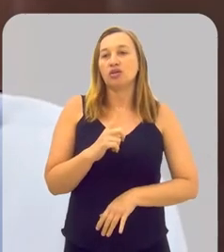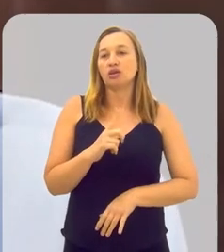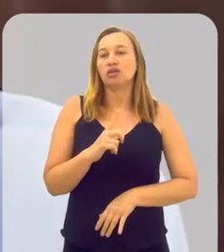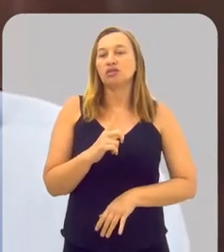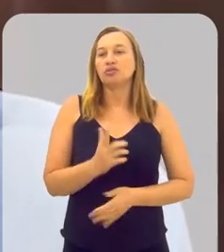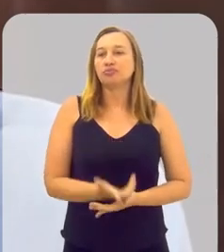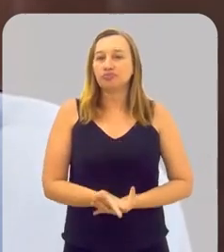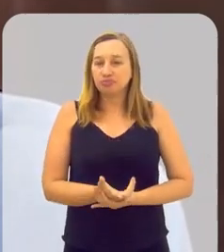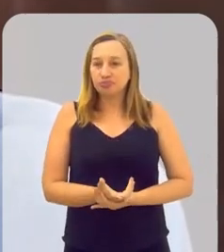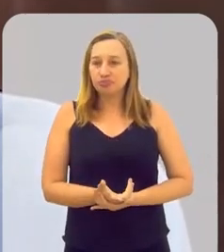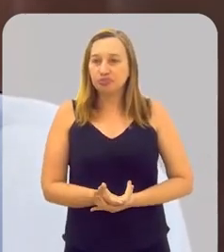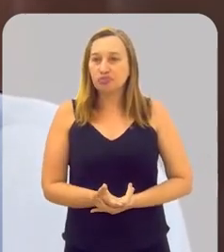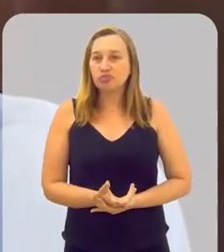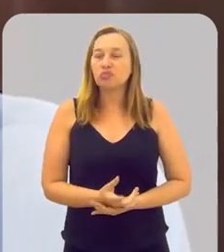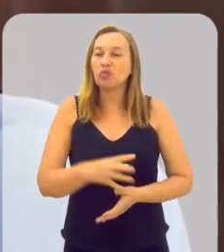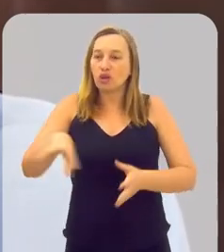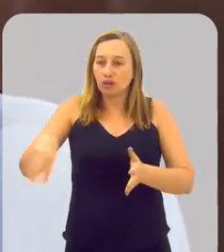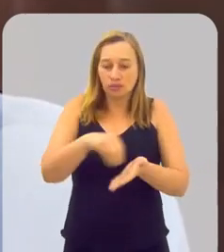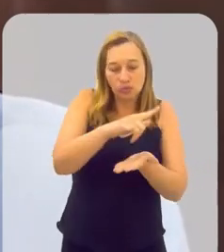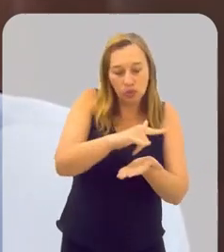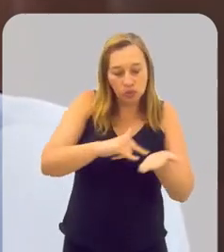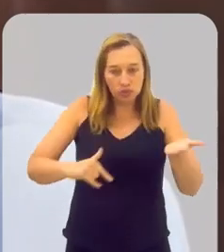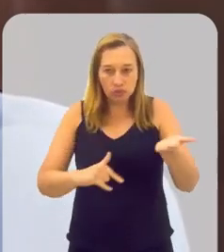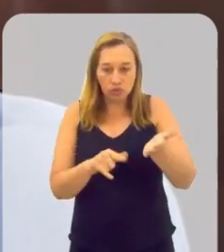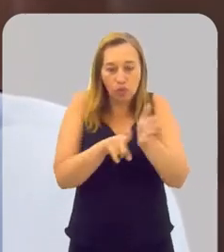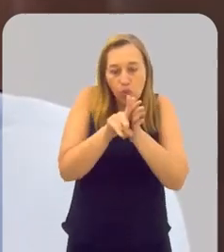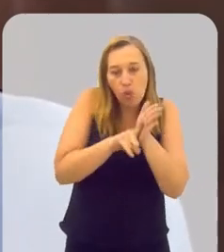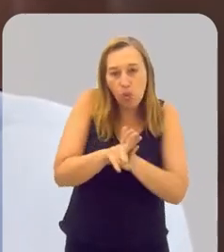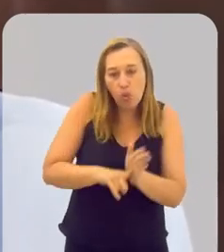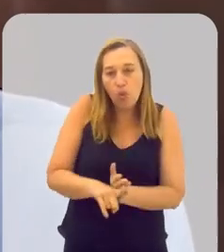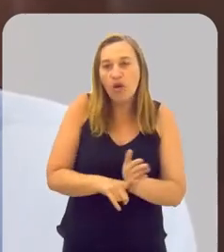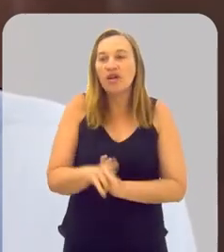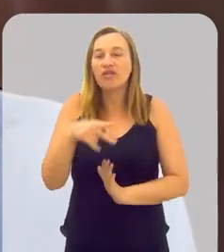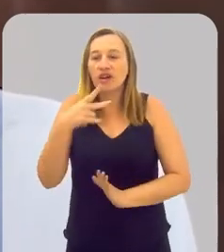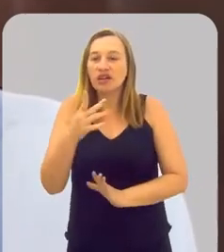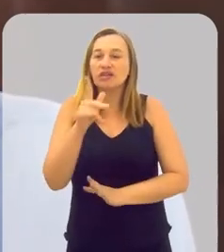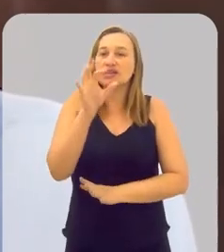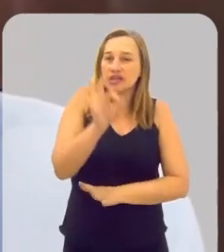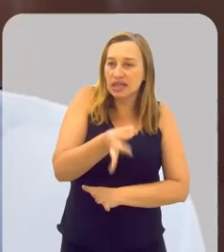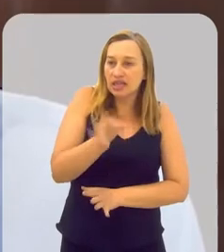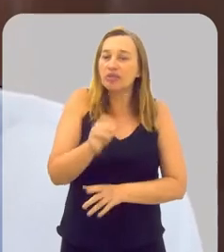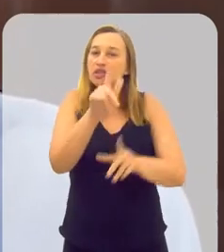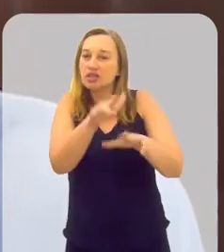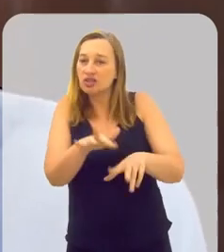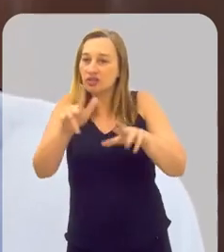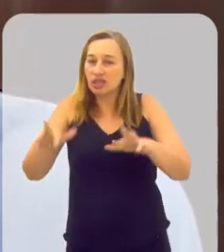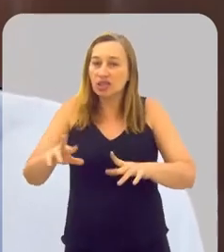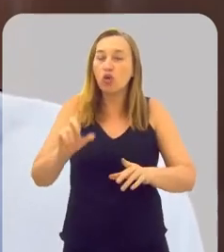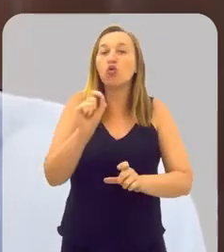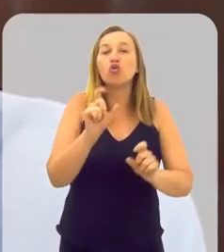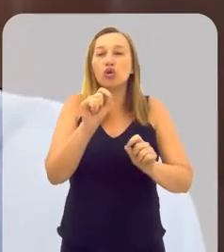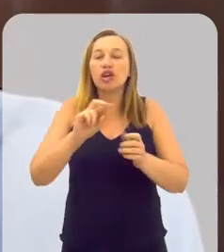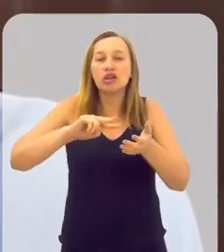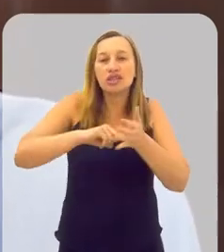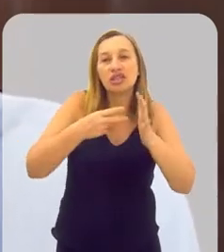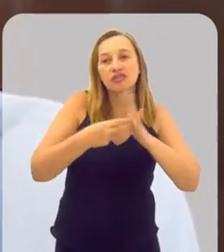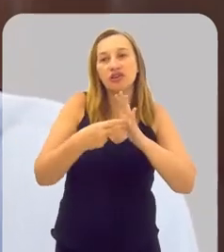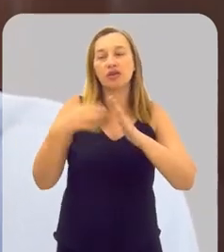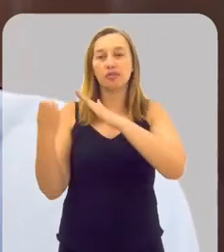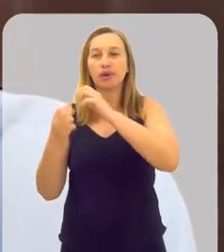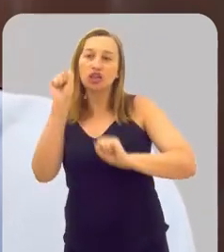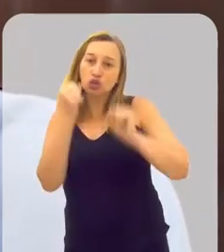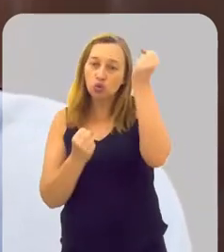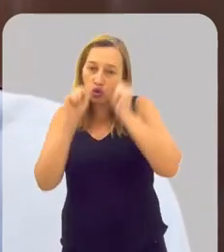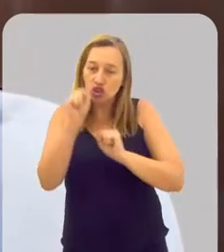a gente colocou no documento como um todo, numa análise, trazendo exatamente esse diferencial e o que isso significa para